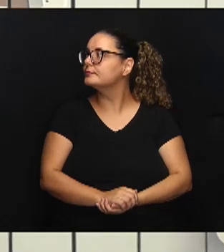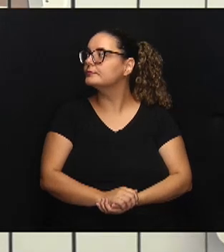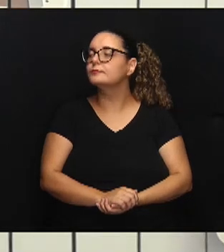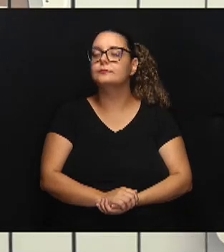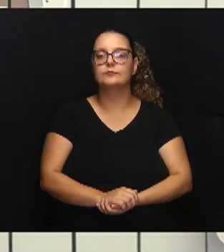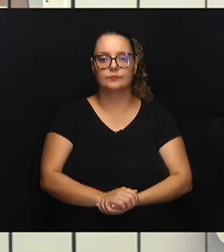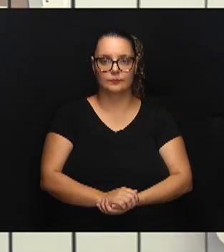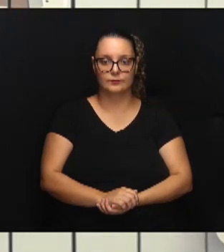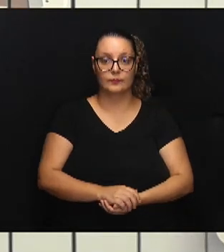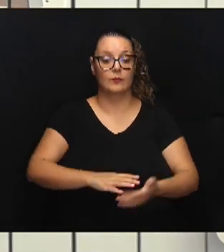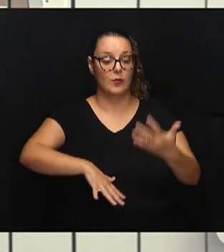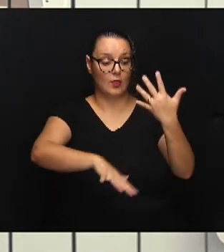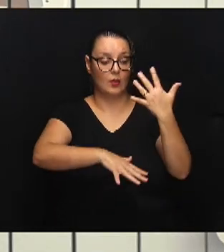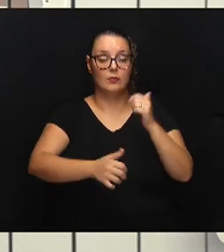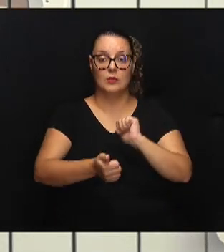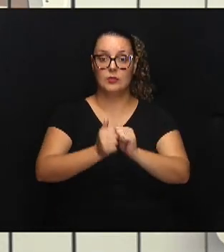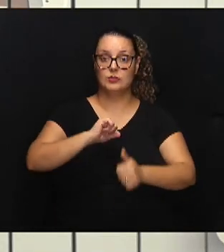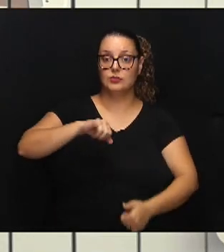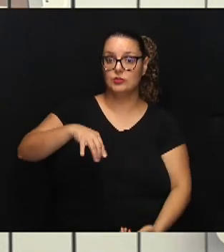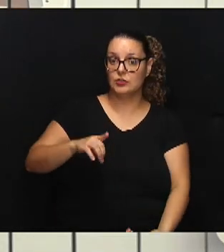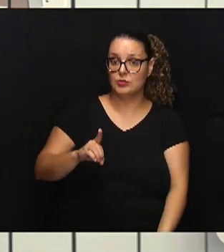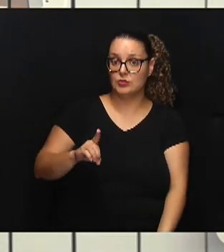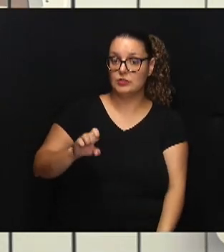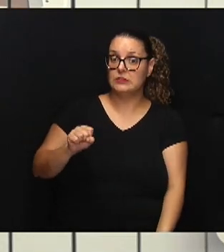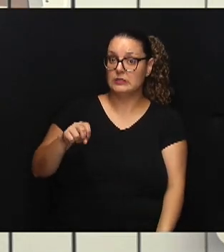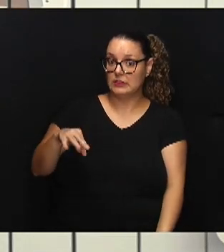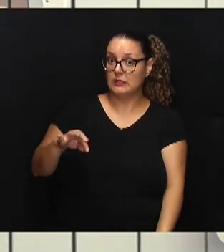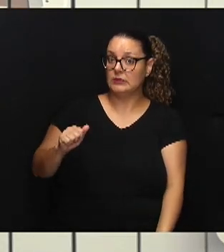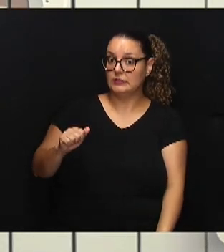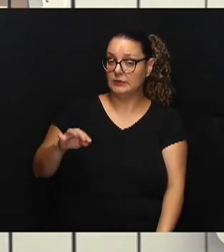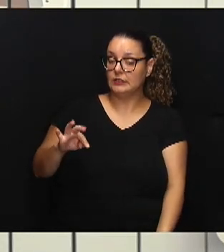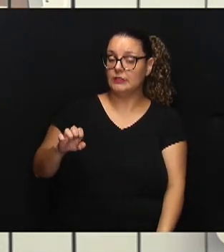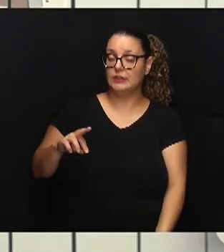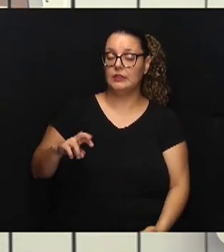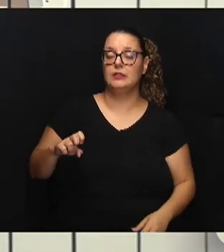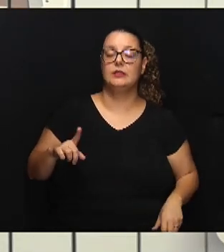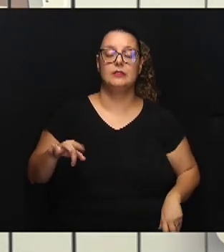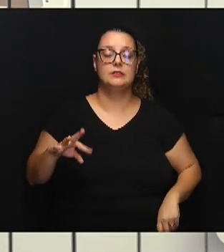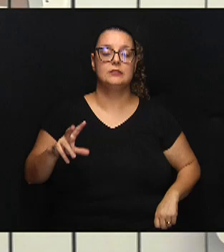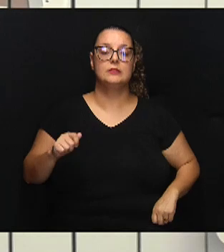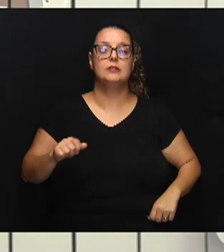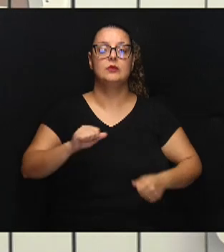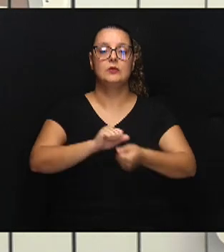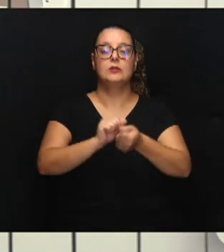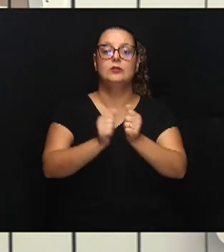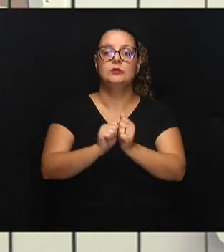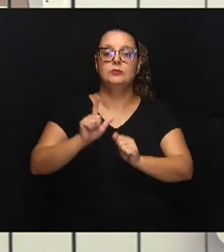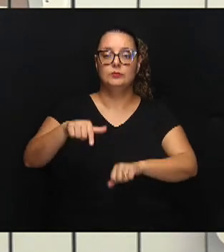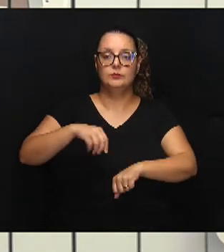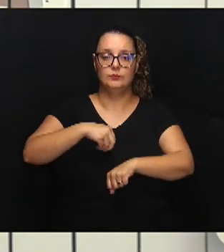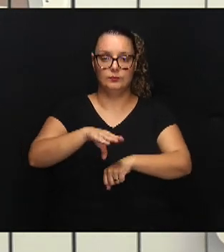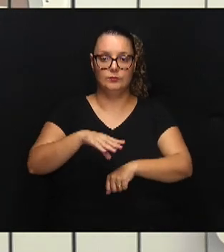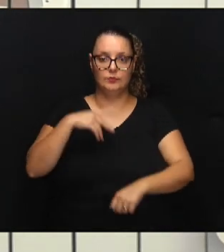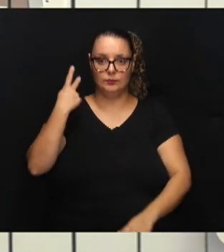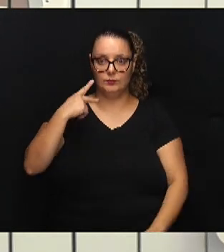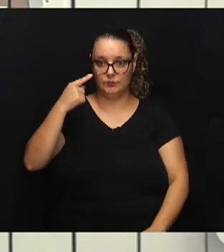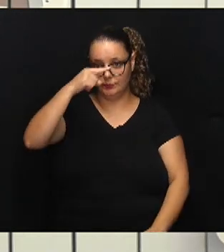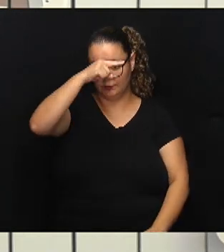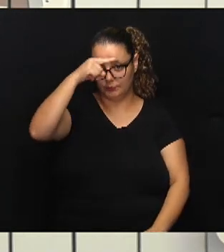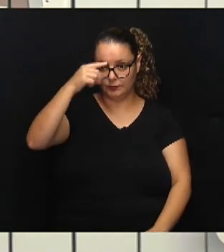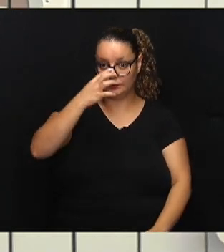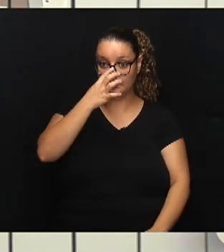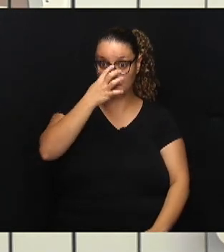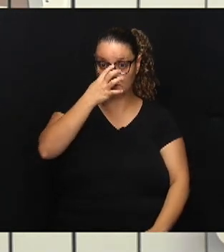Praça de Esportes no Jardim Santa Terezinha é revitalizada após a indicação do vereador Otto